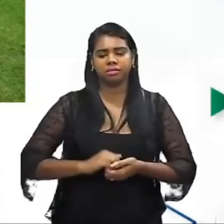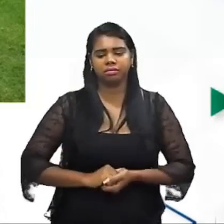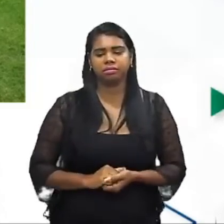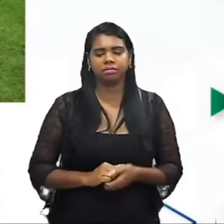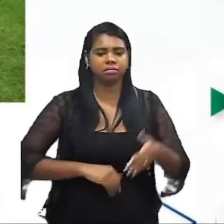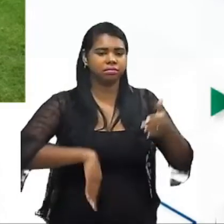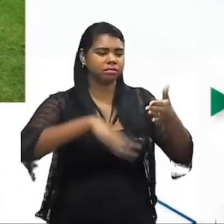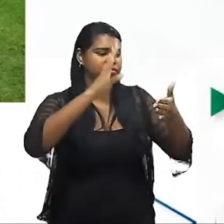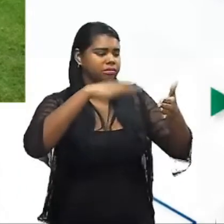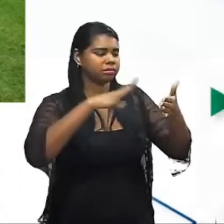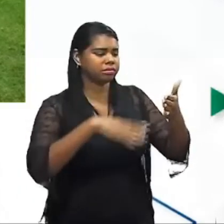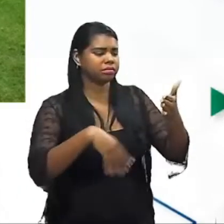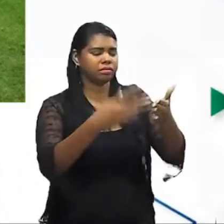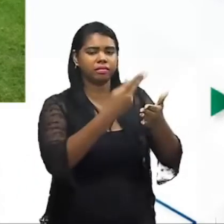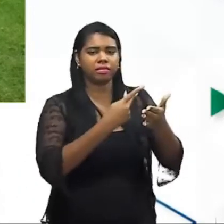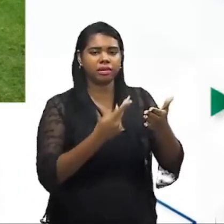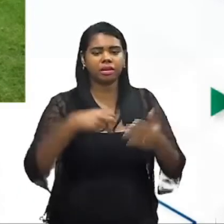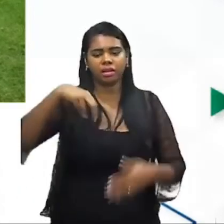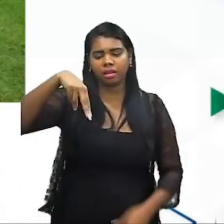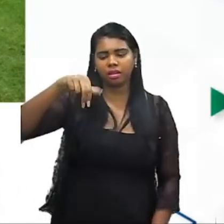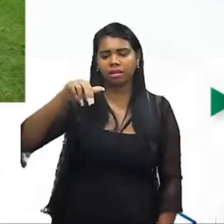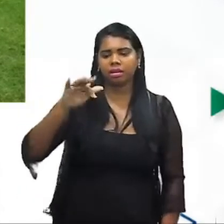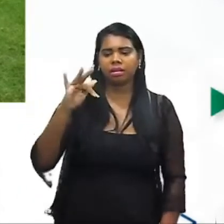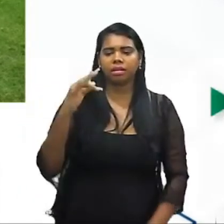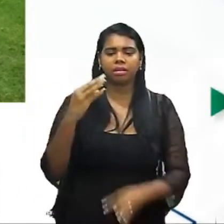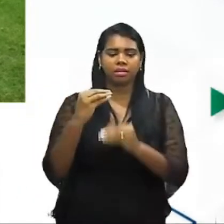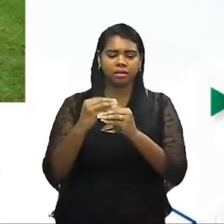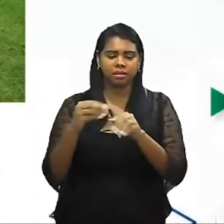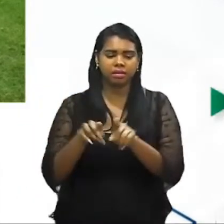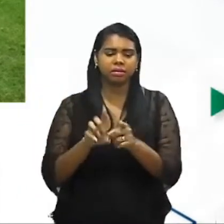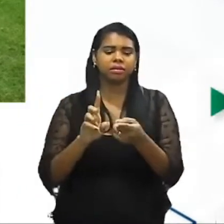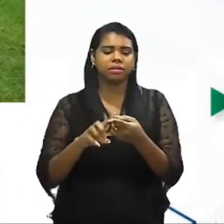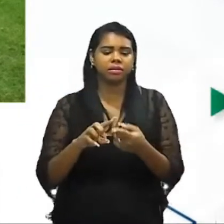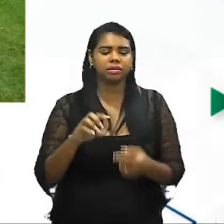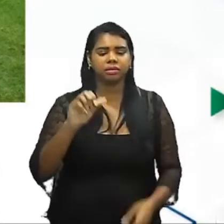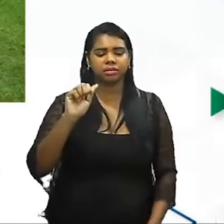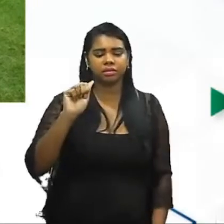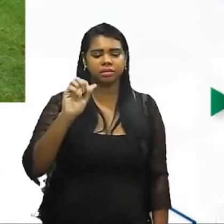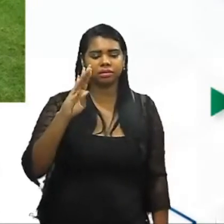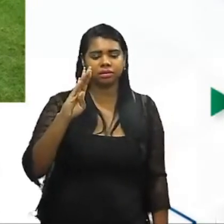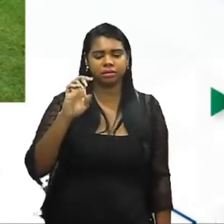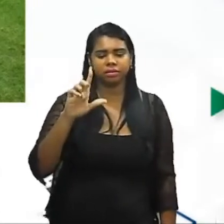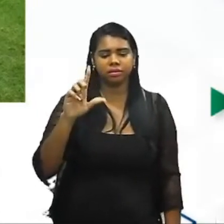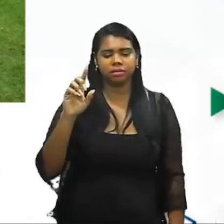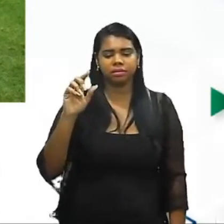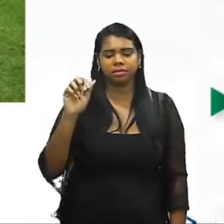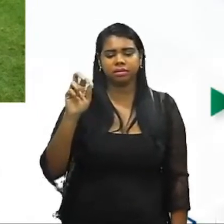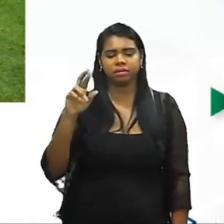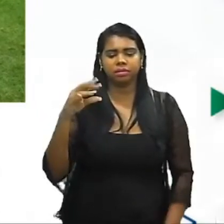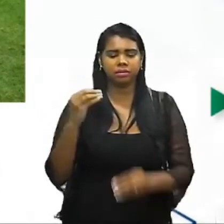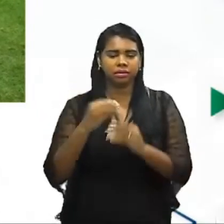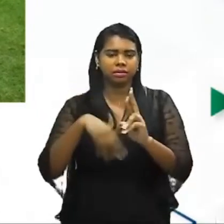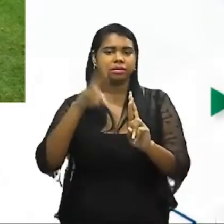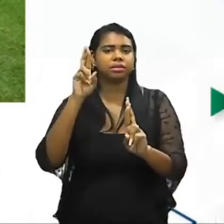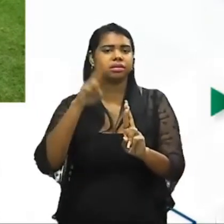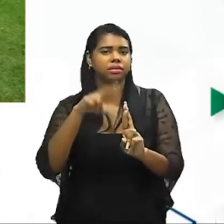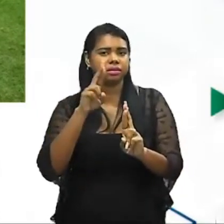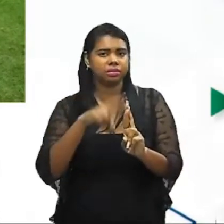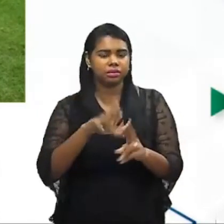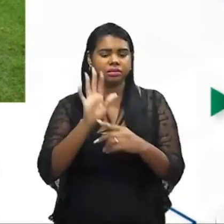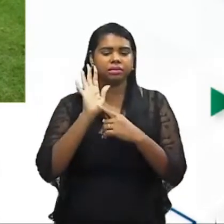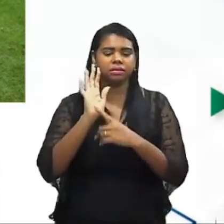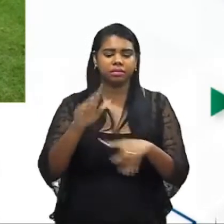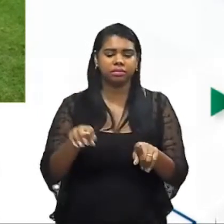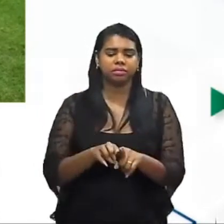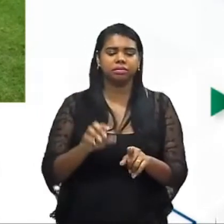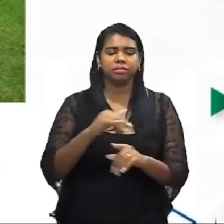de pintura dentro da arte naif e o Abelardo da Hora com toda essa referência que ele traz de